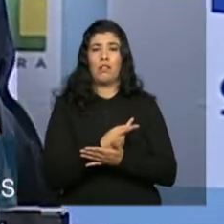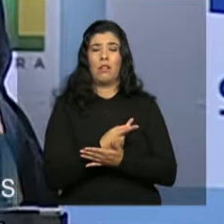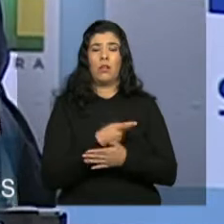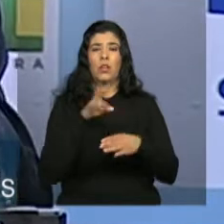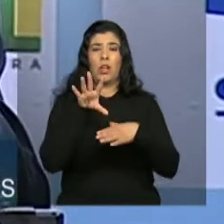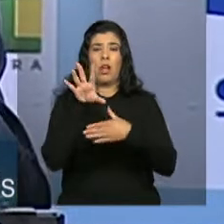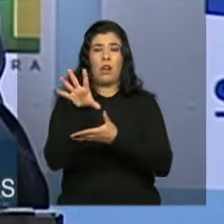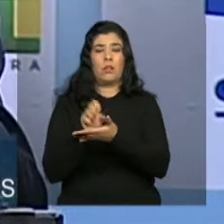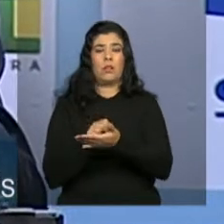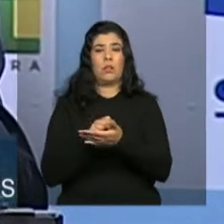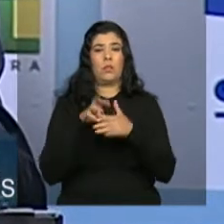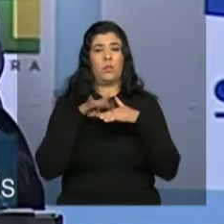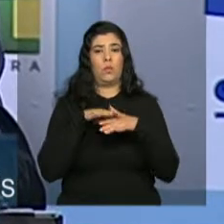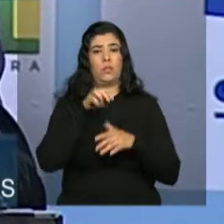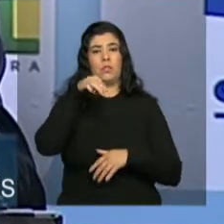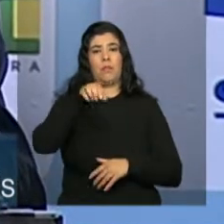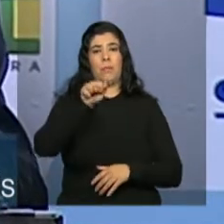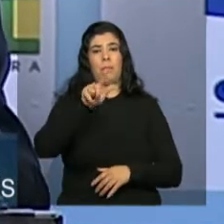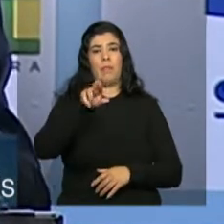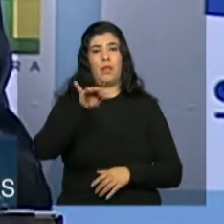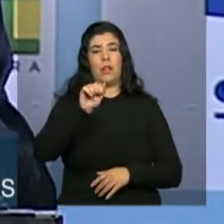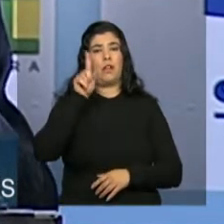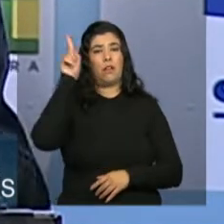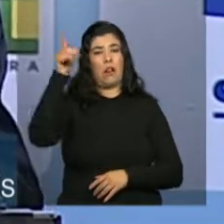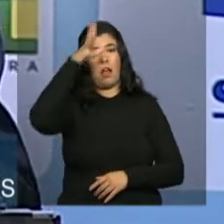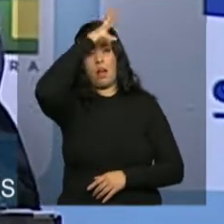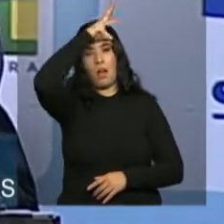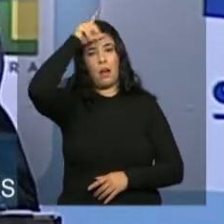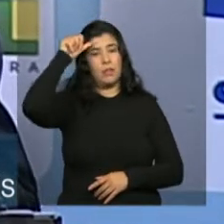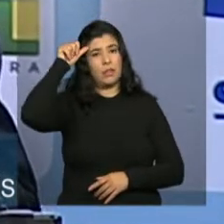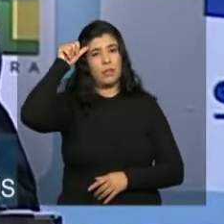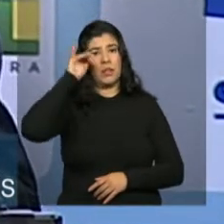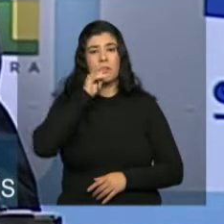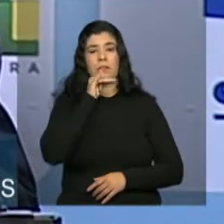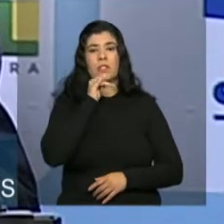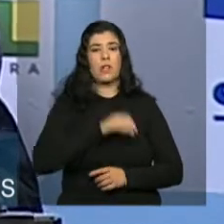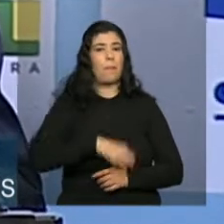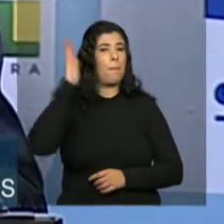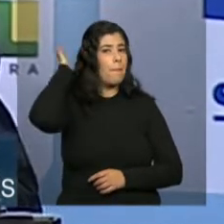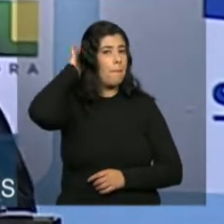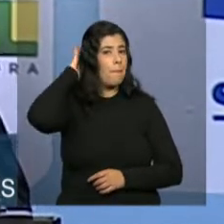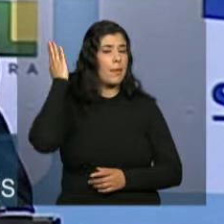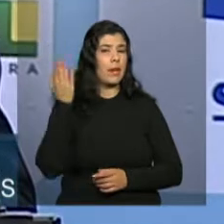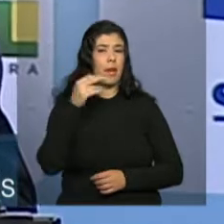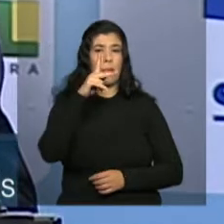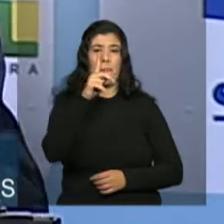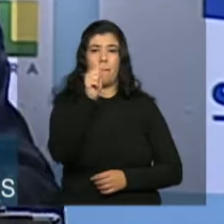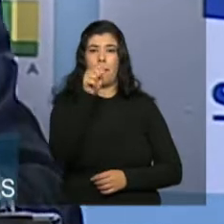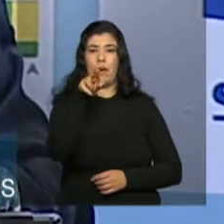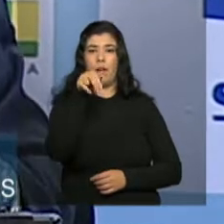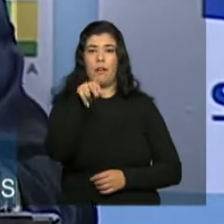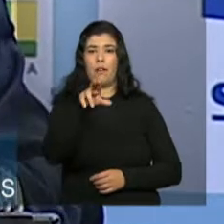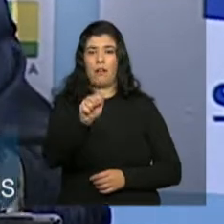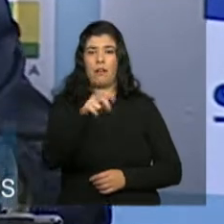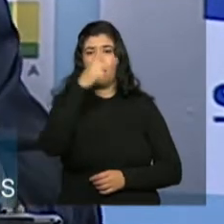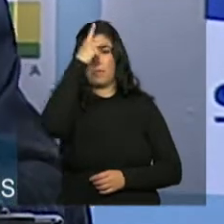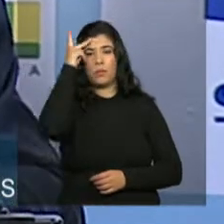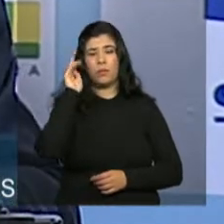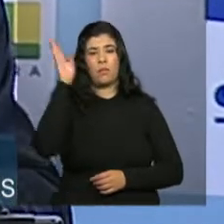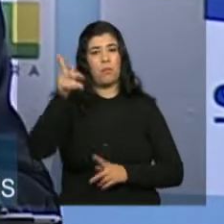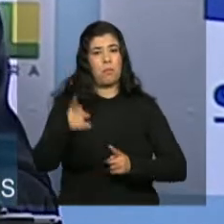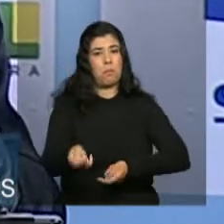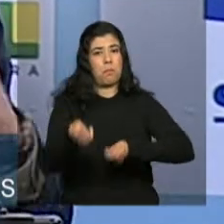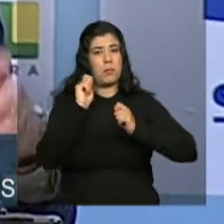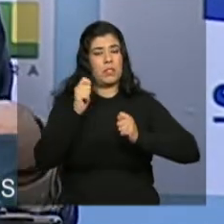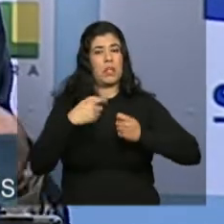porque em algumas vários de o Paraná tem uma área que é na pedra fronteira com o Paraguai Então pessoal que vai pescar